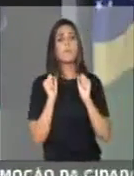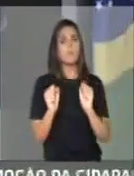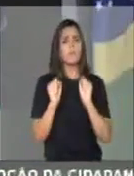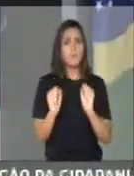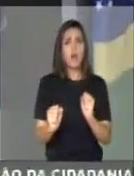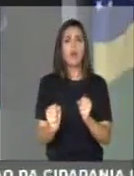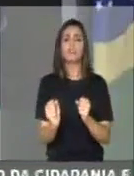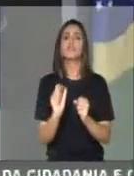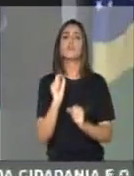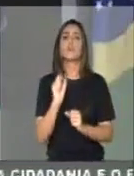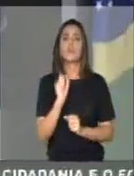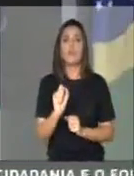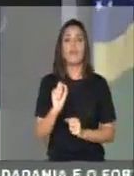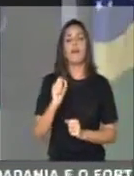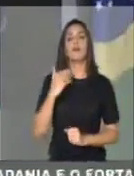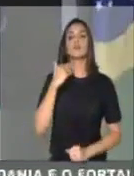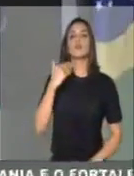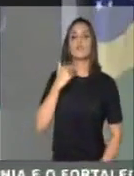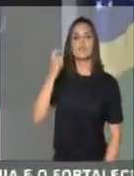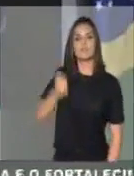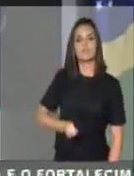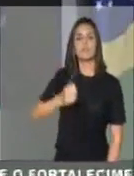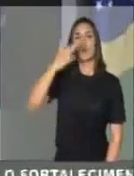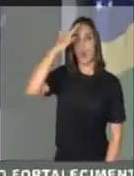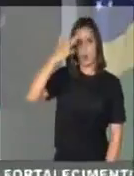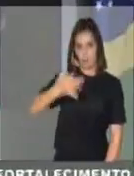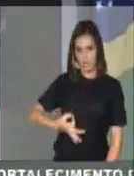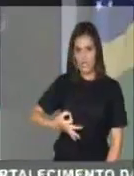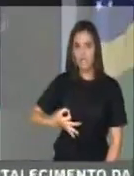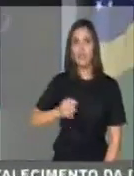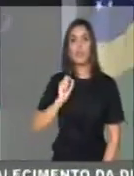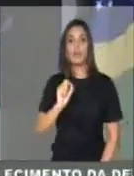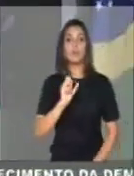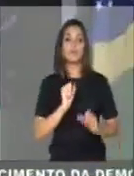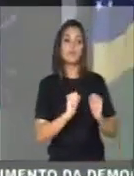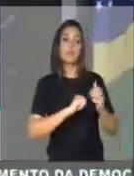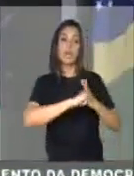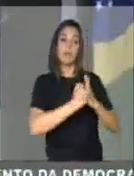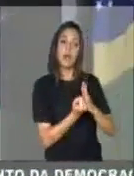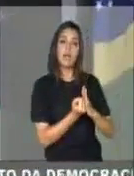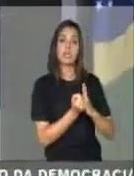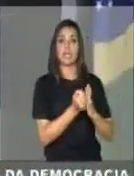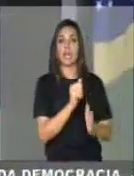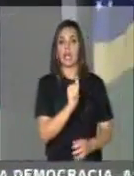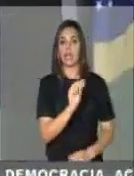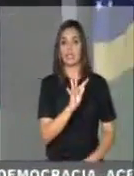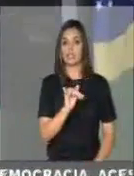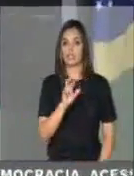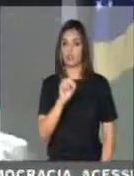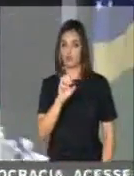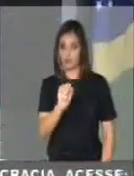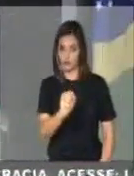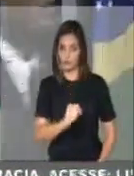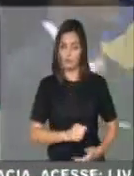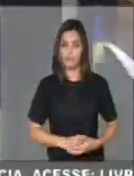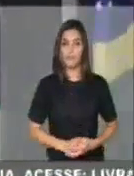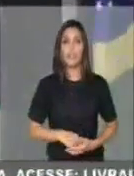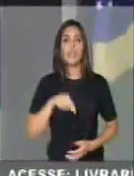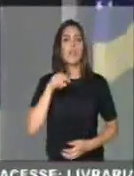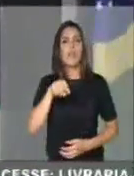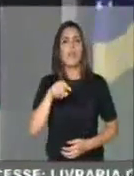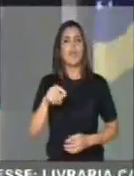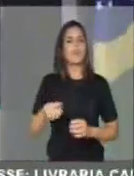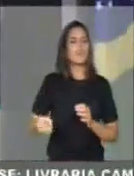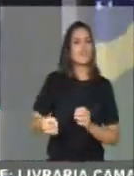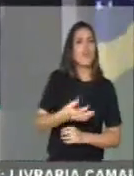podem constituir base razoável para o atendimento no Brasil de pleitos cautelares de bloqueio de ativos e de suas autoridades. E